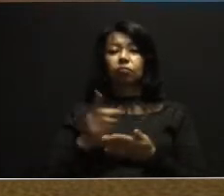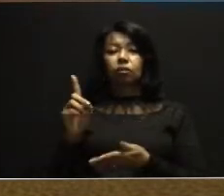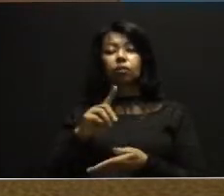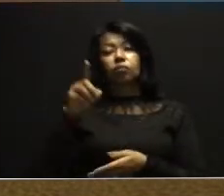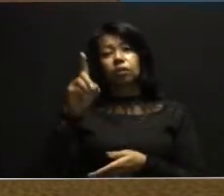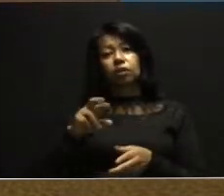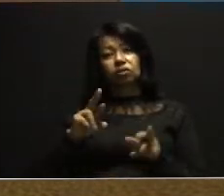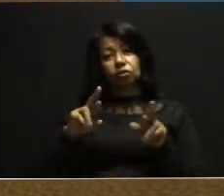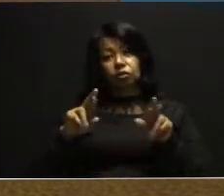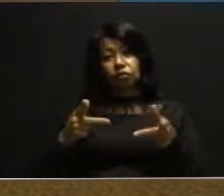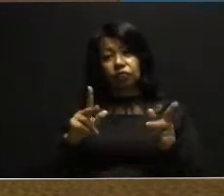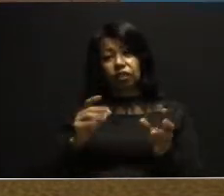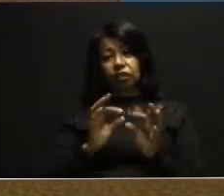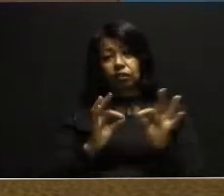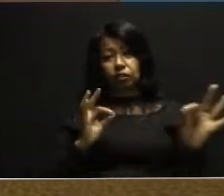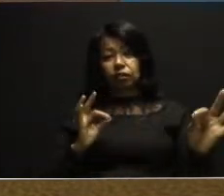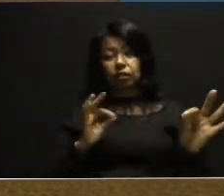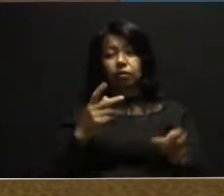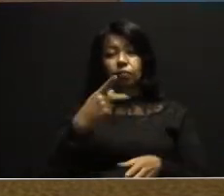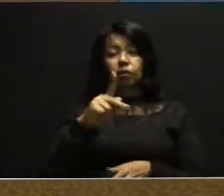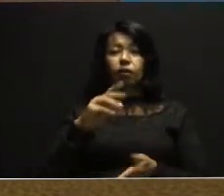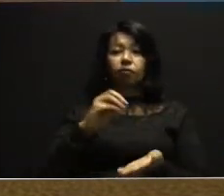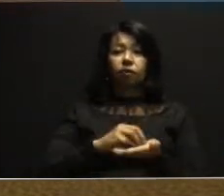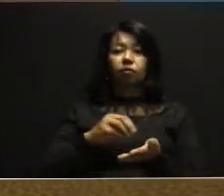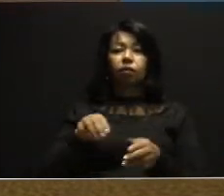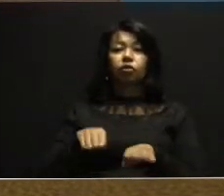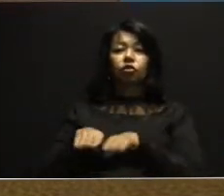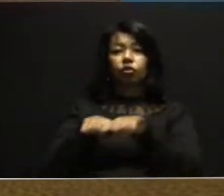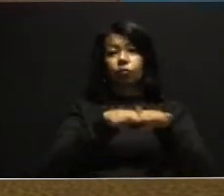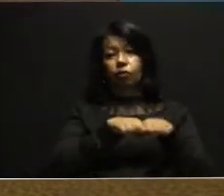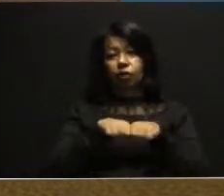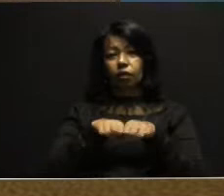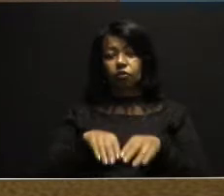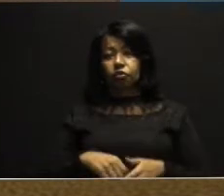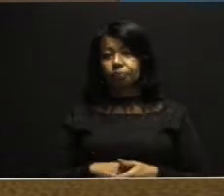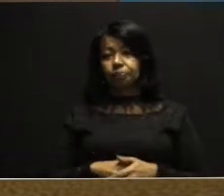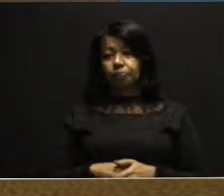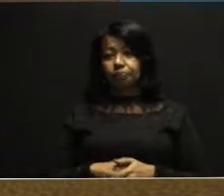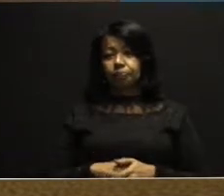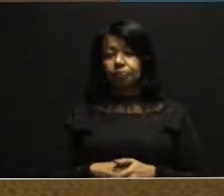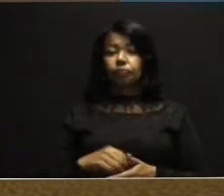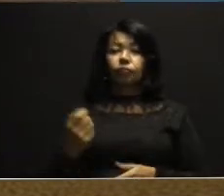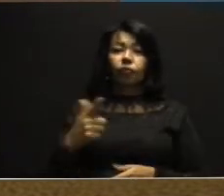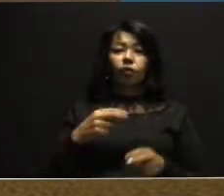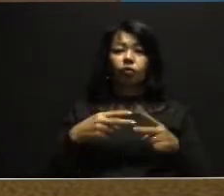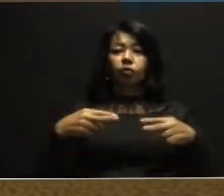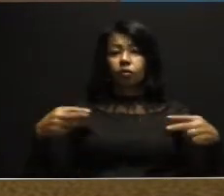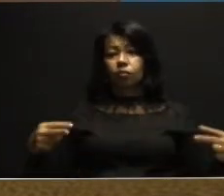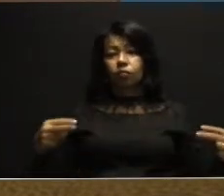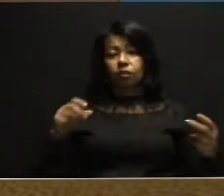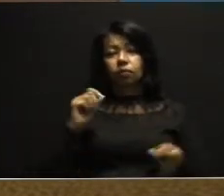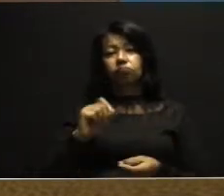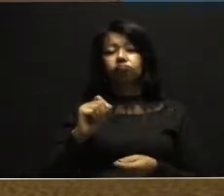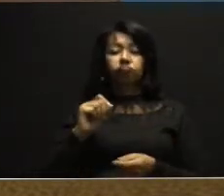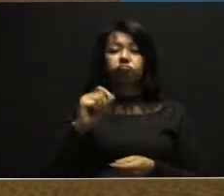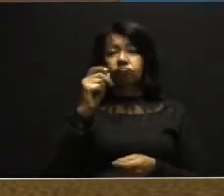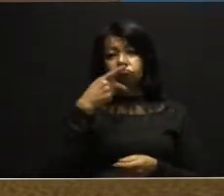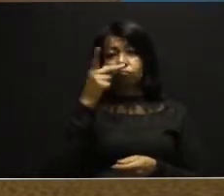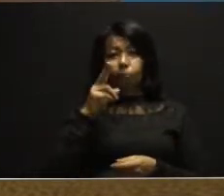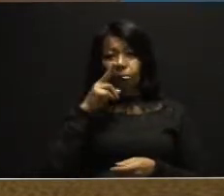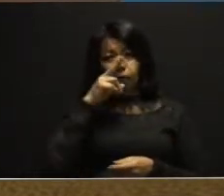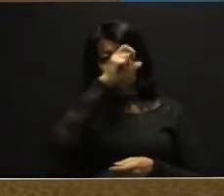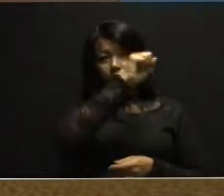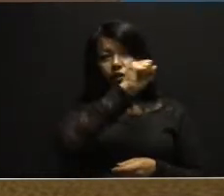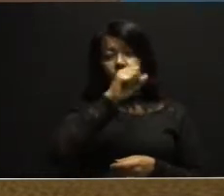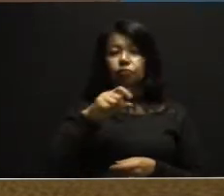essa distância com relação à questão da desigualdade. E outra questão, outro índice muito forte